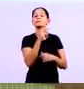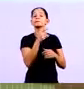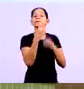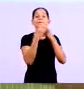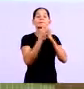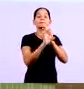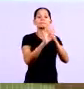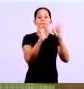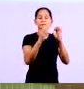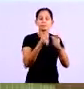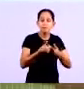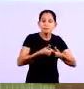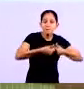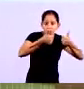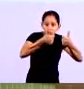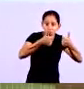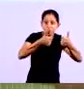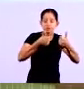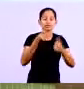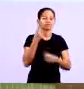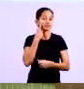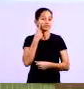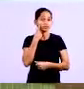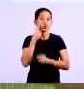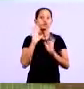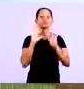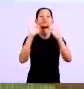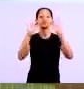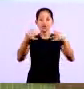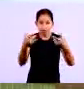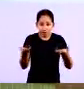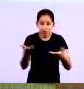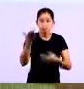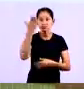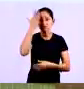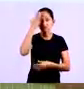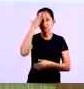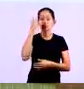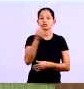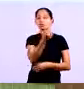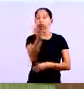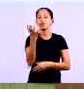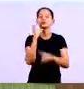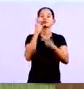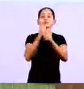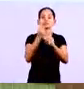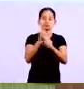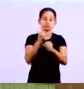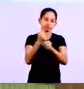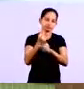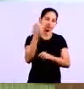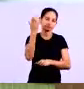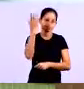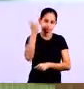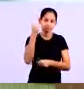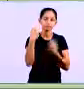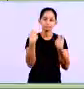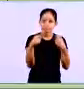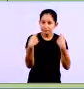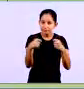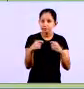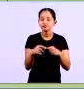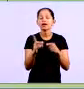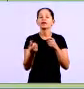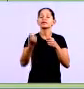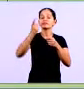Correto? Tudo que é pago de ICMS, ele aproveita como crédito para no final você saber o que realmente você vai pagar. Vindo aqui, a